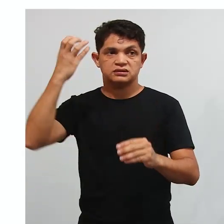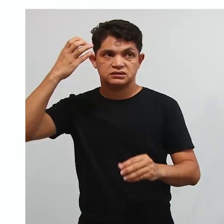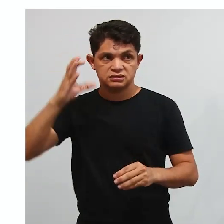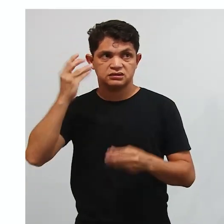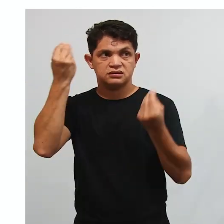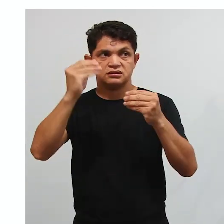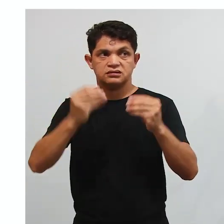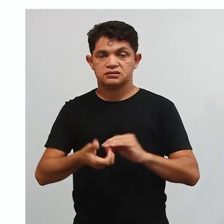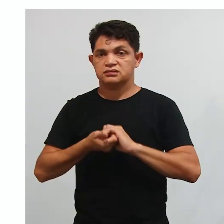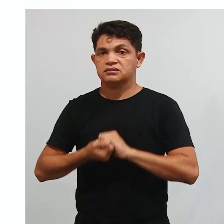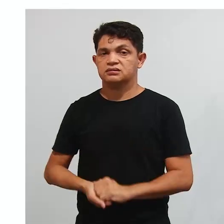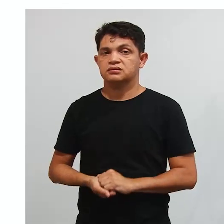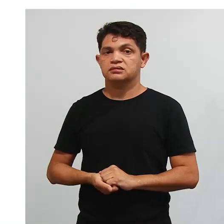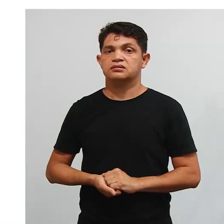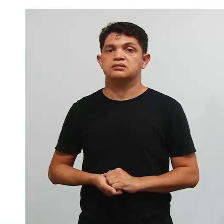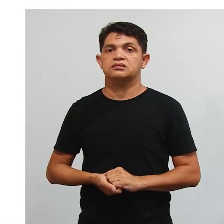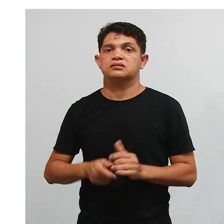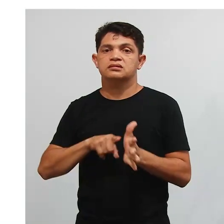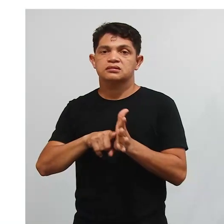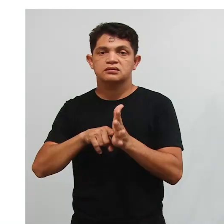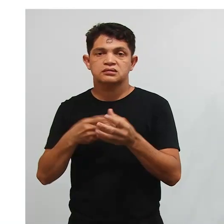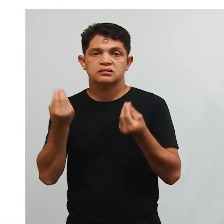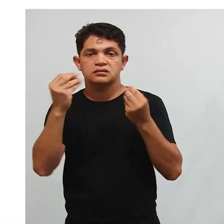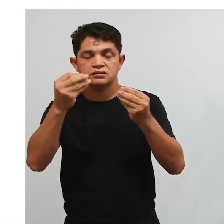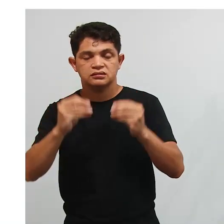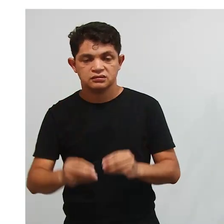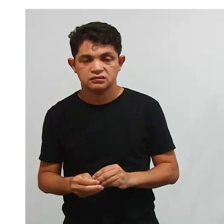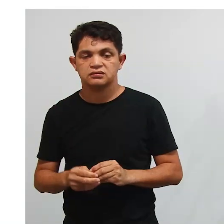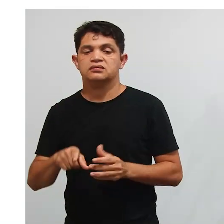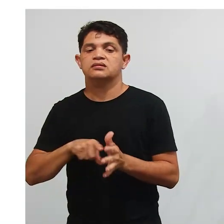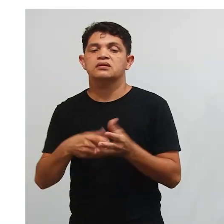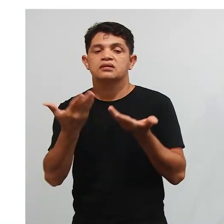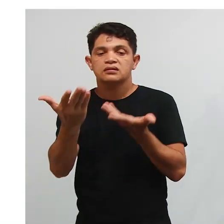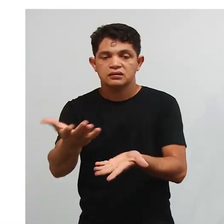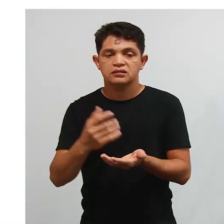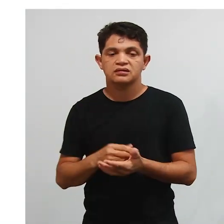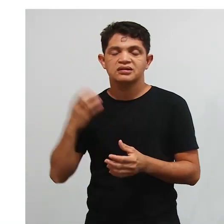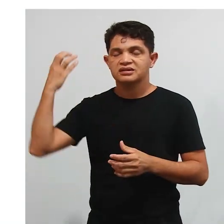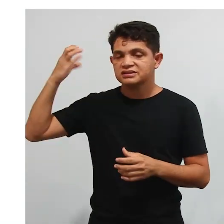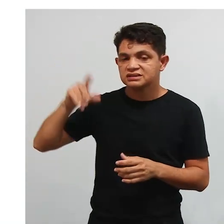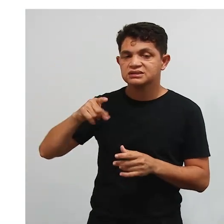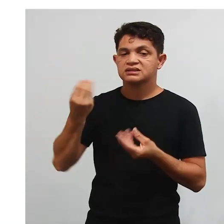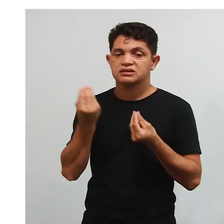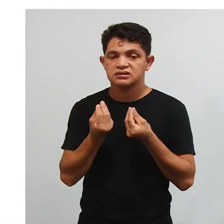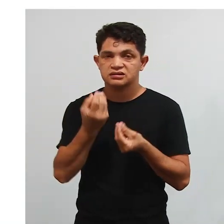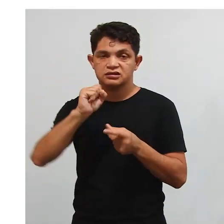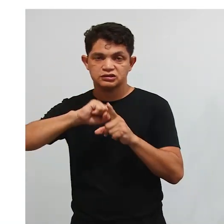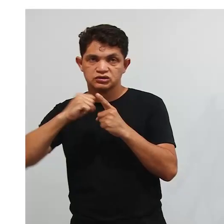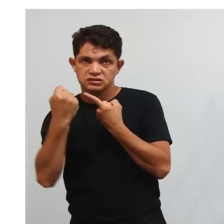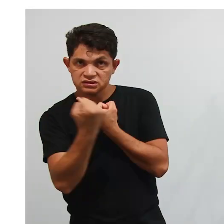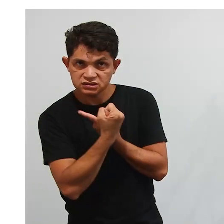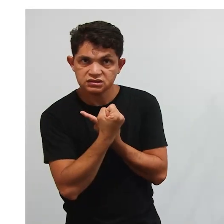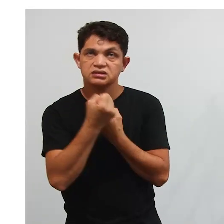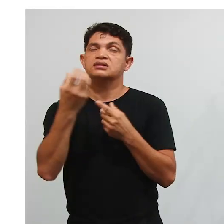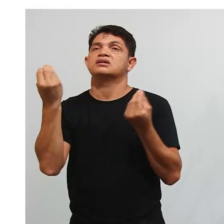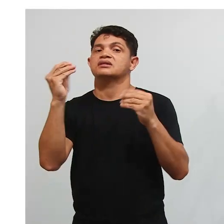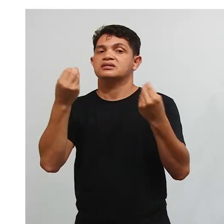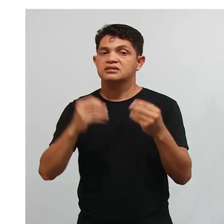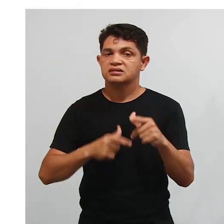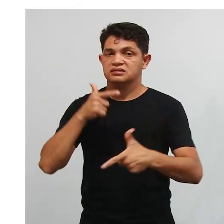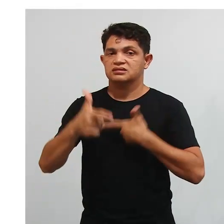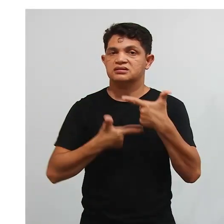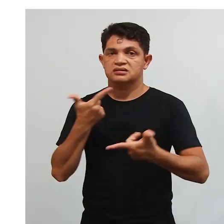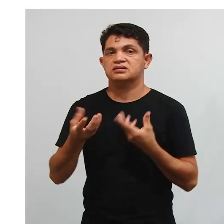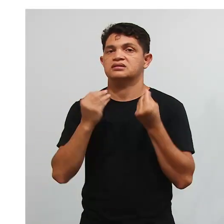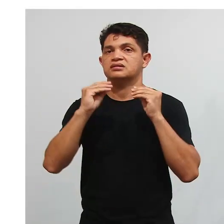Ciências Sociais né esses levantamentos de dados então todas essas pesquisas que a gente tem ah tantos por da população faz isso tantos por da